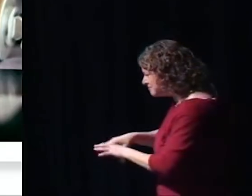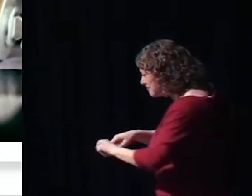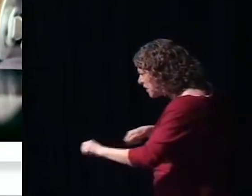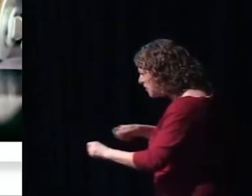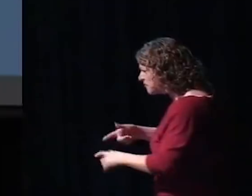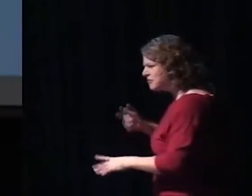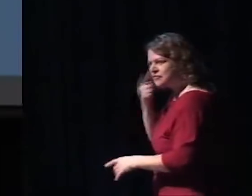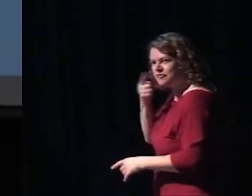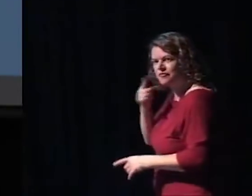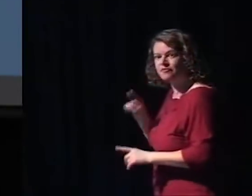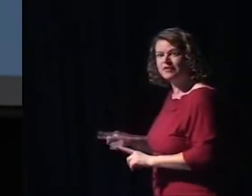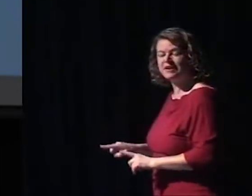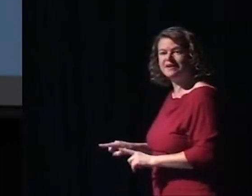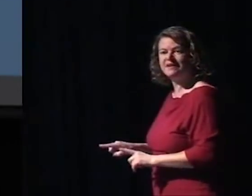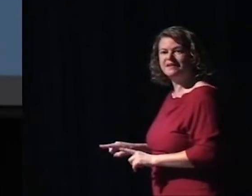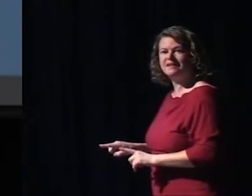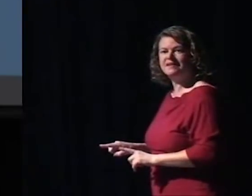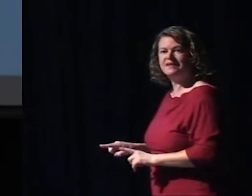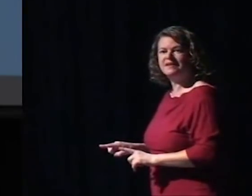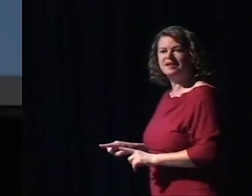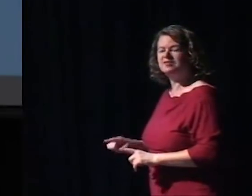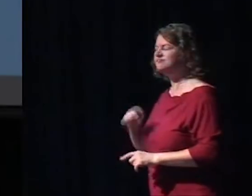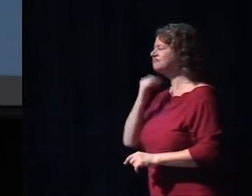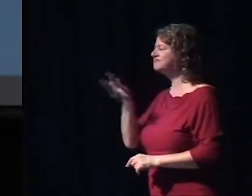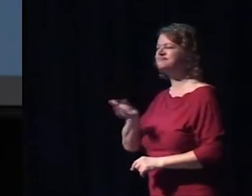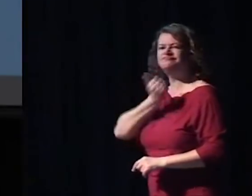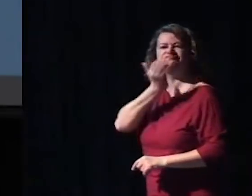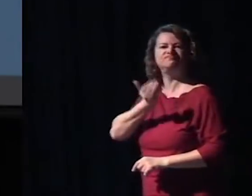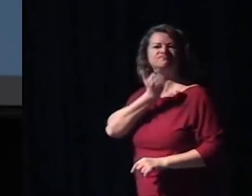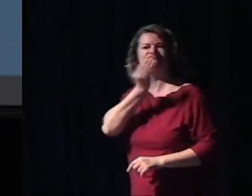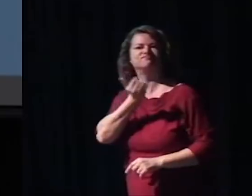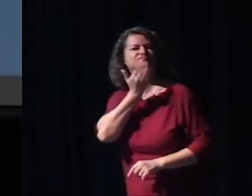na lançadeira. Ele está começando a brincar de perder,